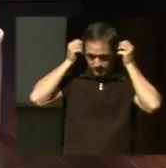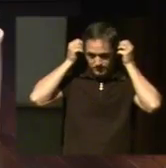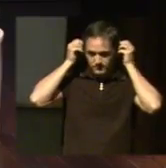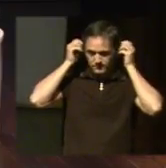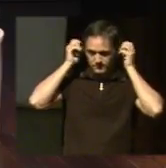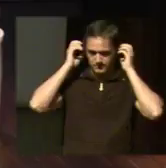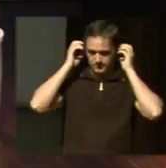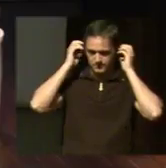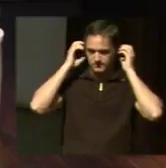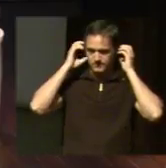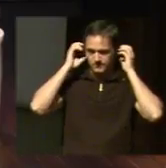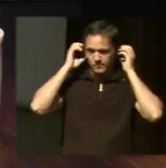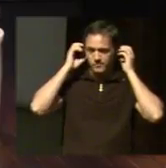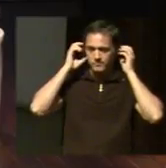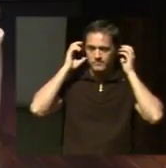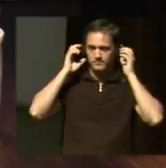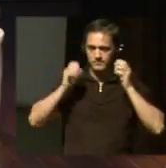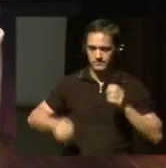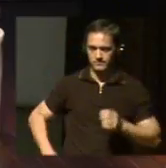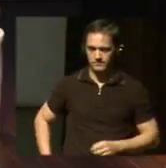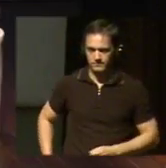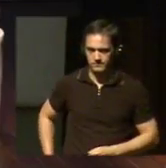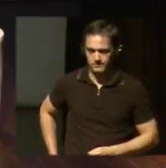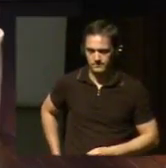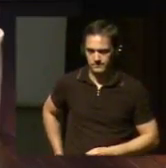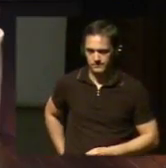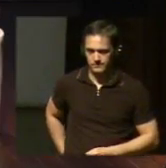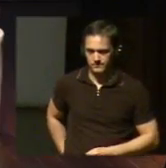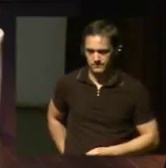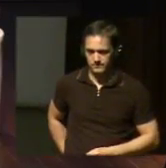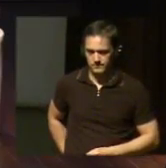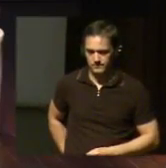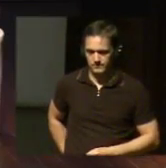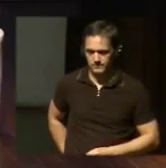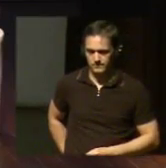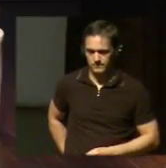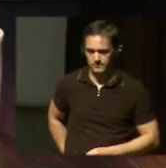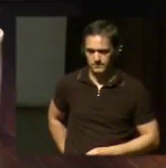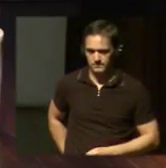do microfone. Weil es hier live übertragen wird.